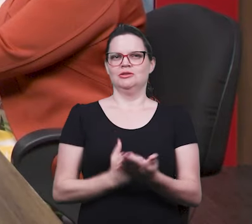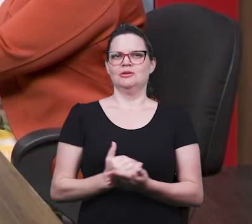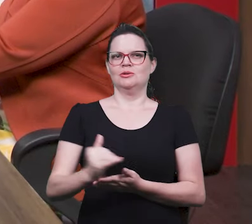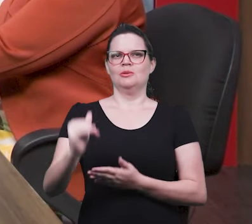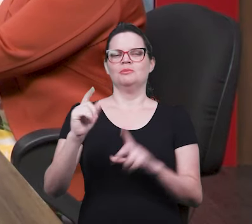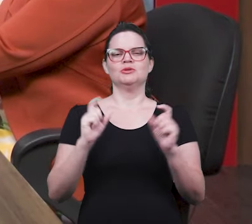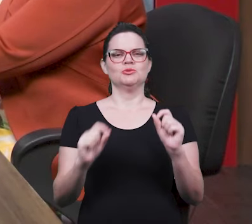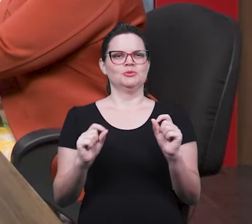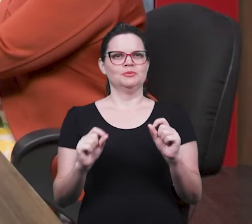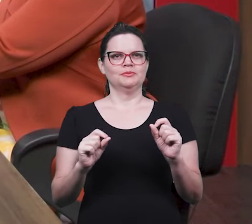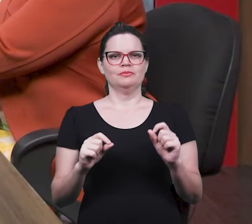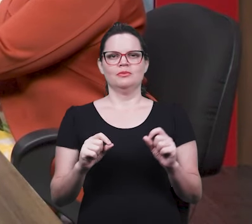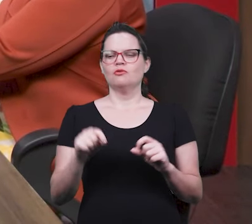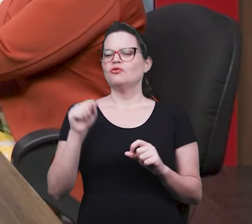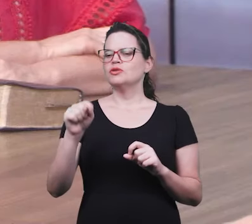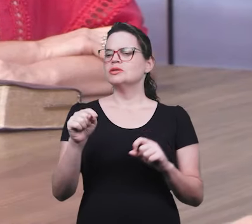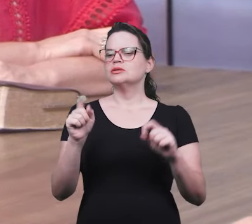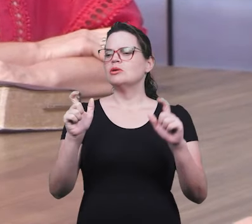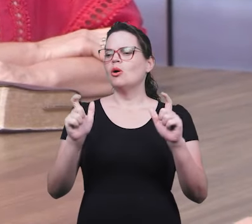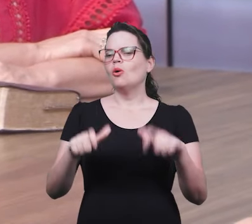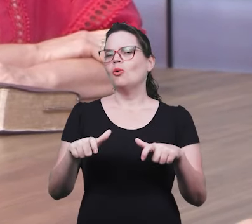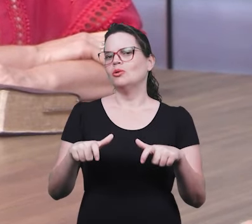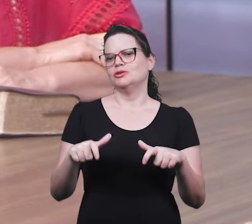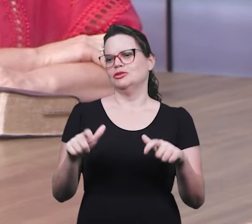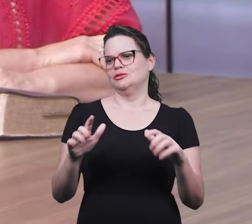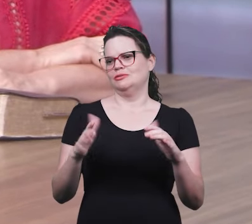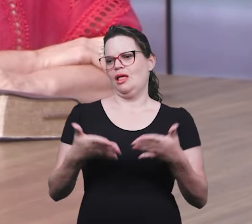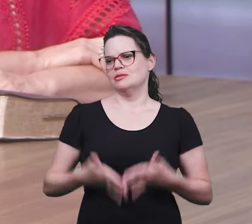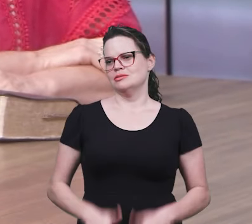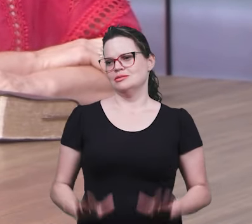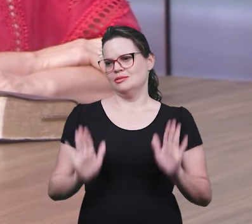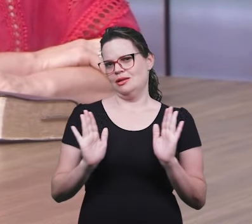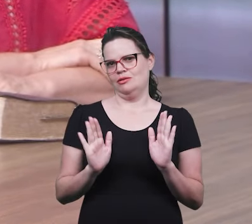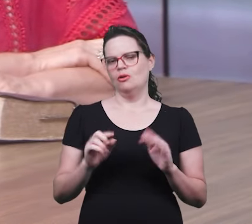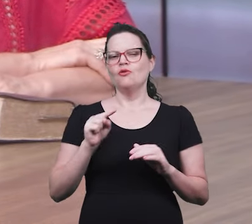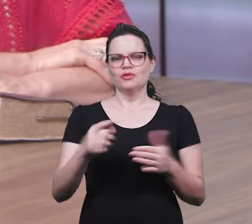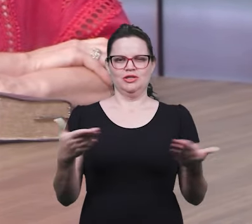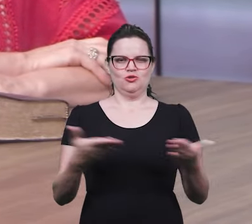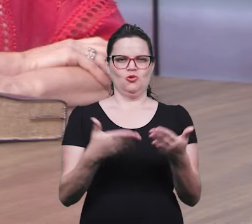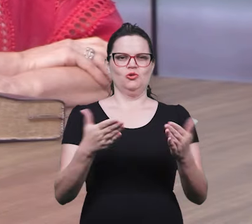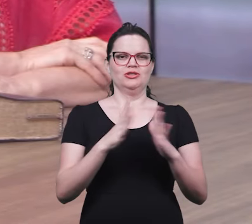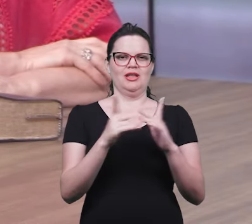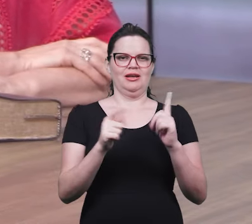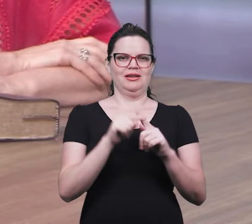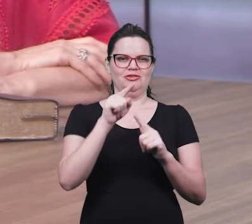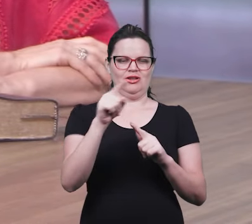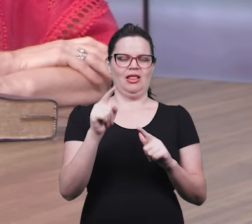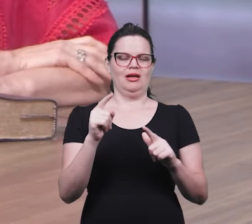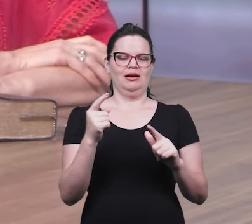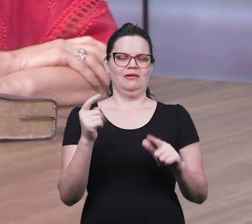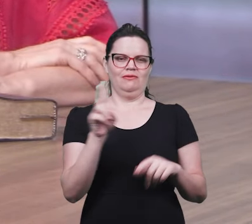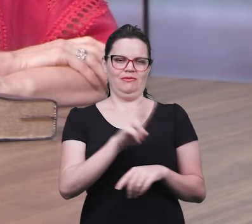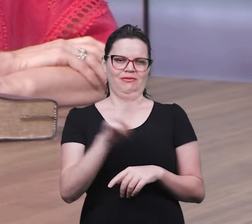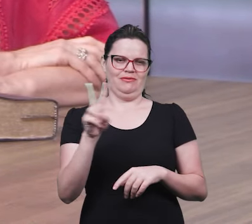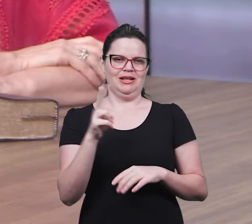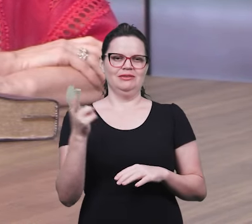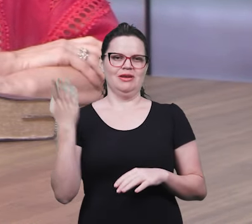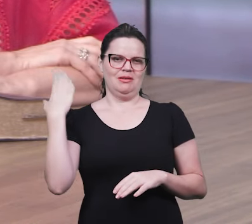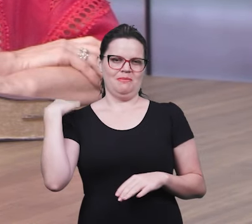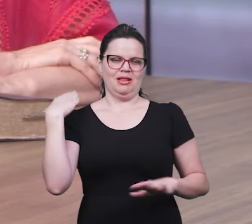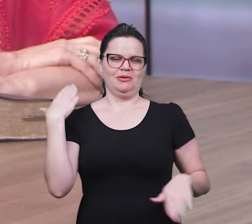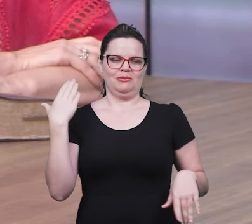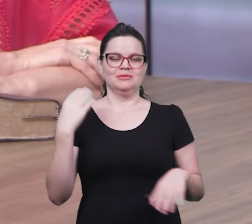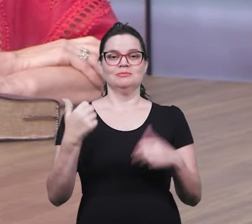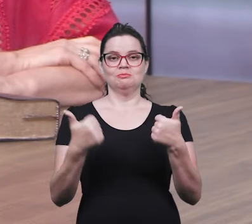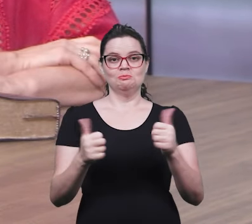geralmente falando de onde vocês são. Nós já falamos que vocês agora reúnem em Castanheiras. Nós também queremos saber por que que